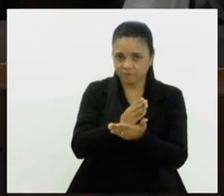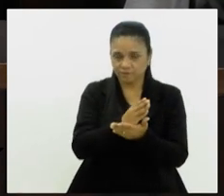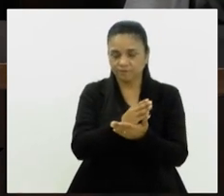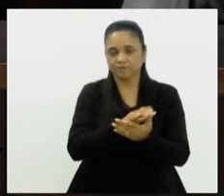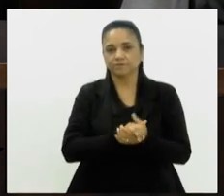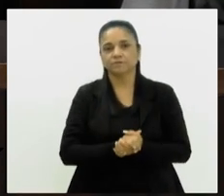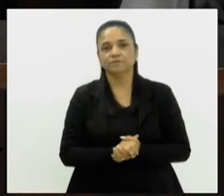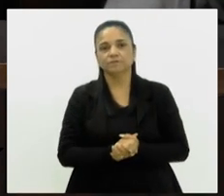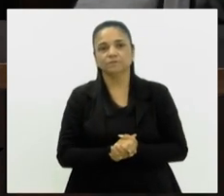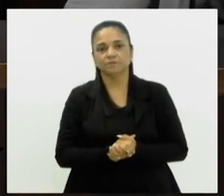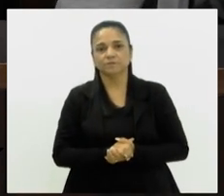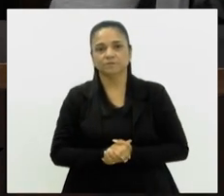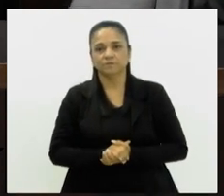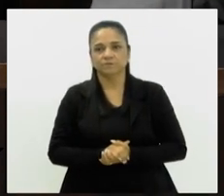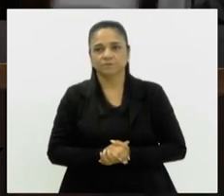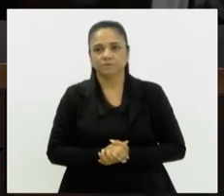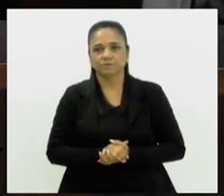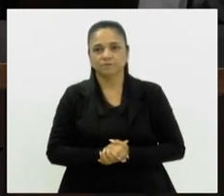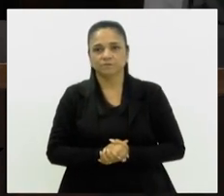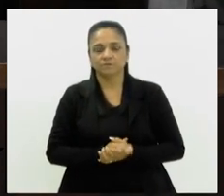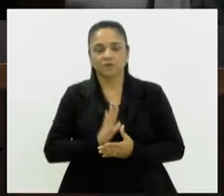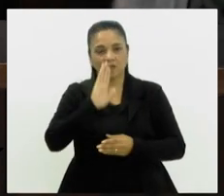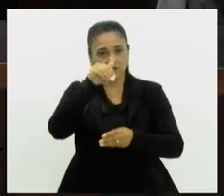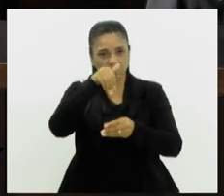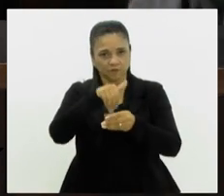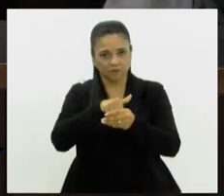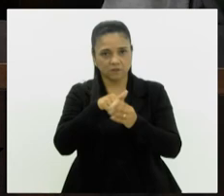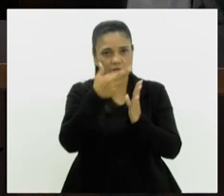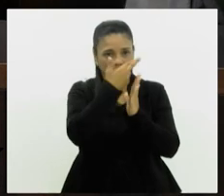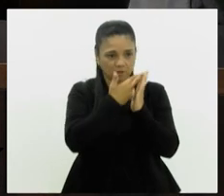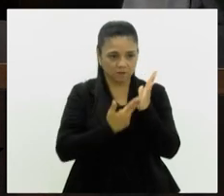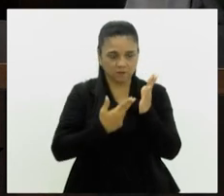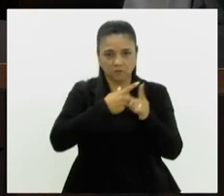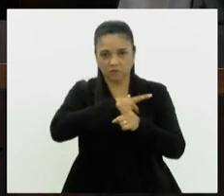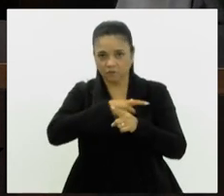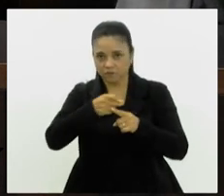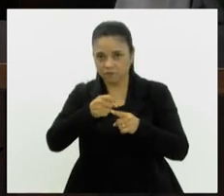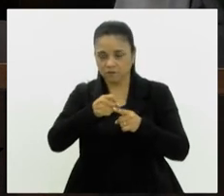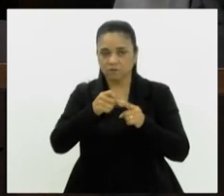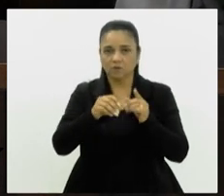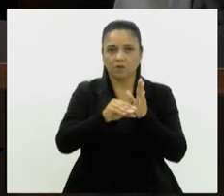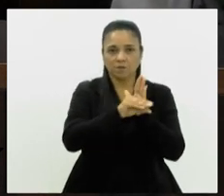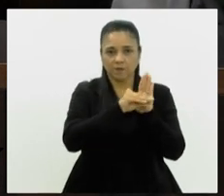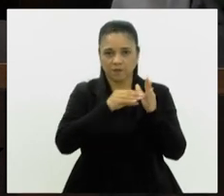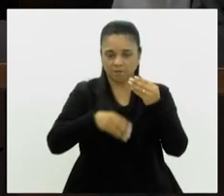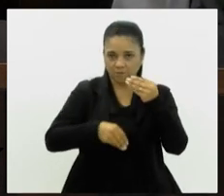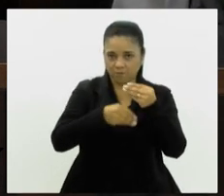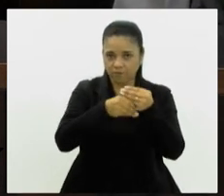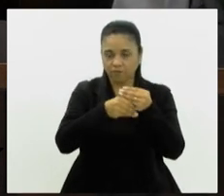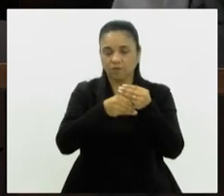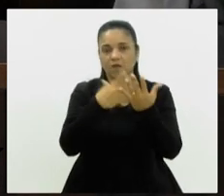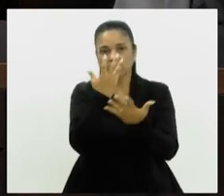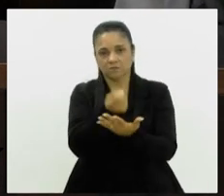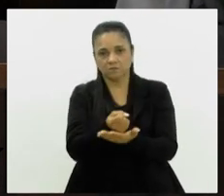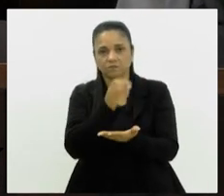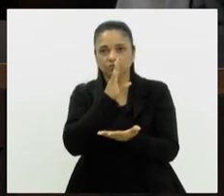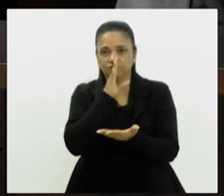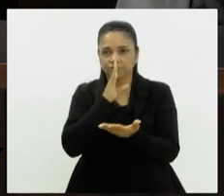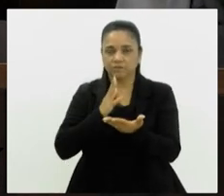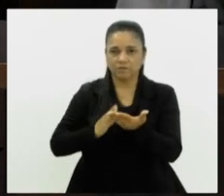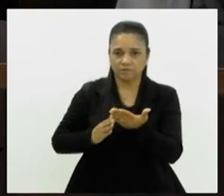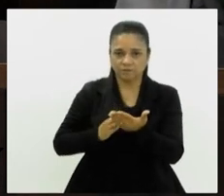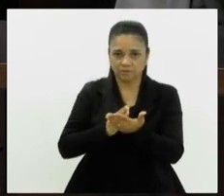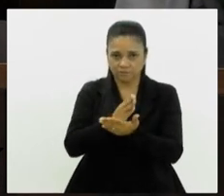Aprovado. Em votação, a redação do vencido, assim emendada. Os senhores que aprovam permaneçam como